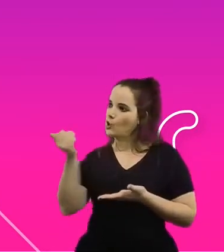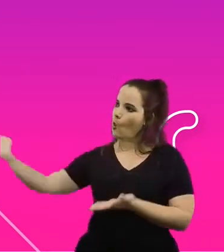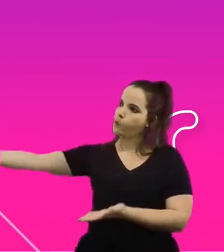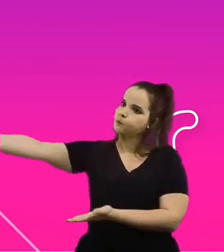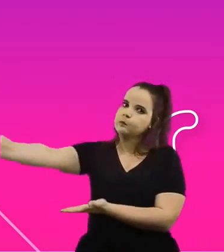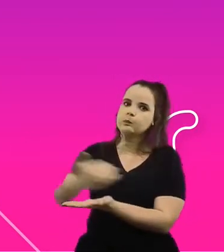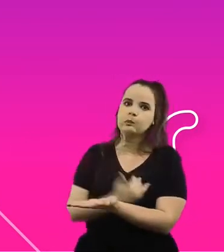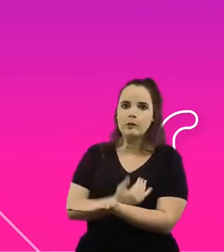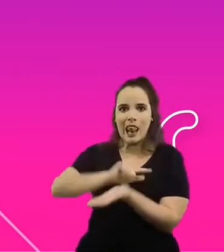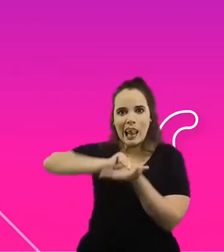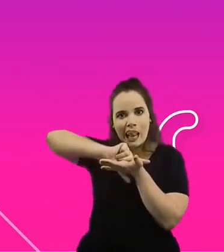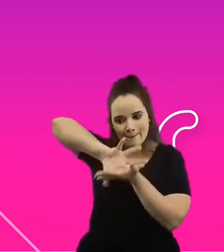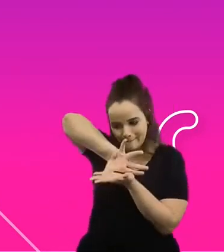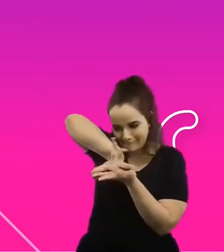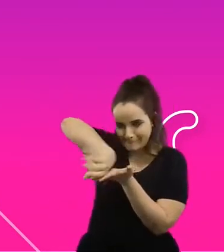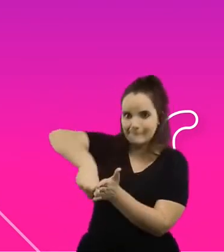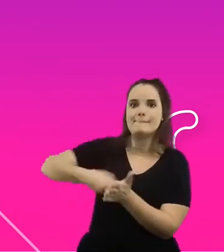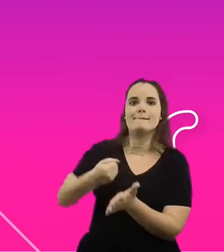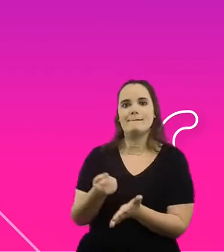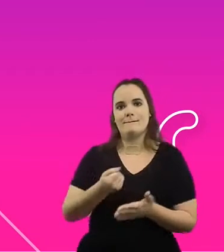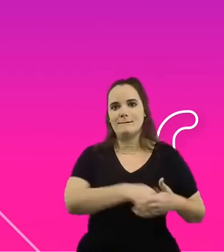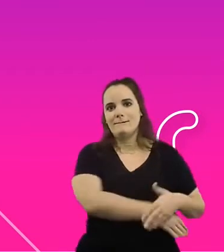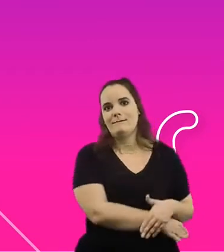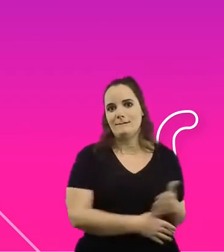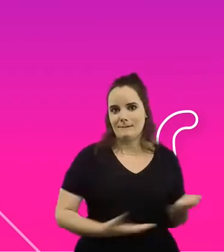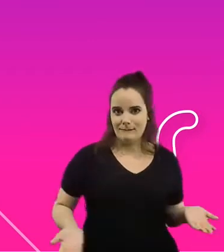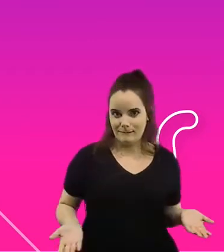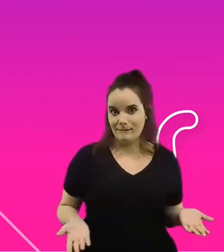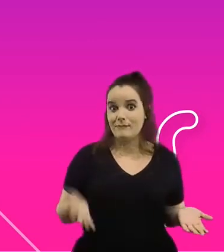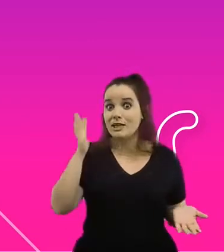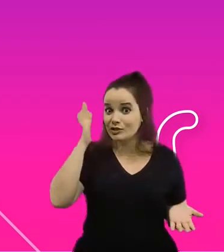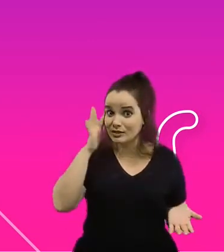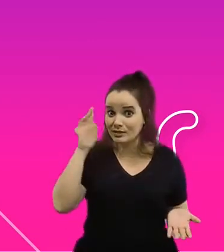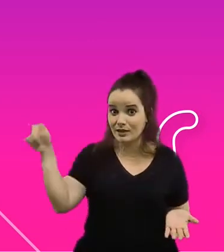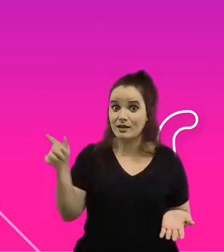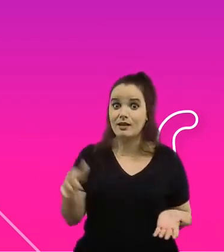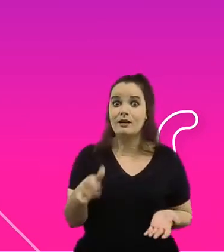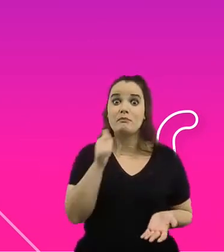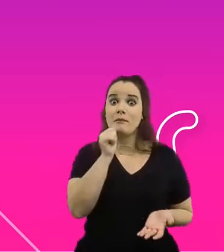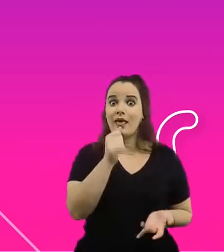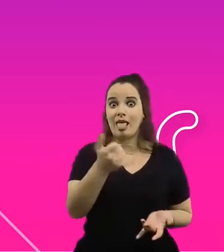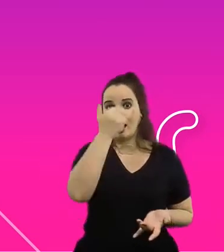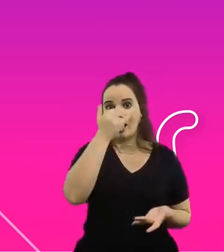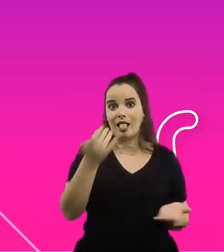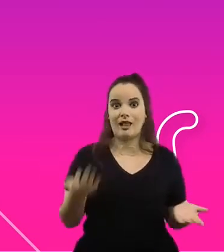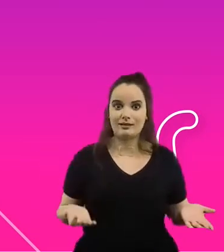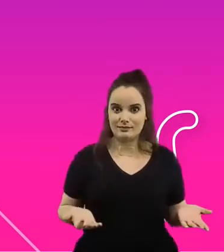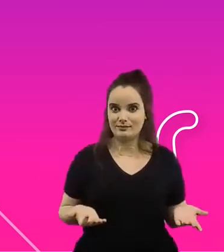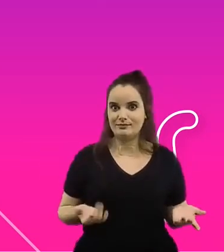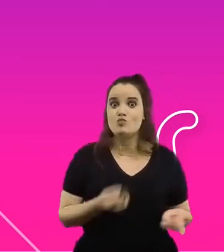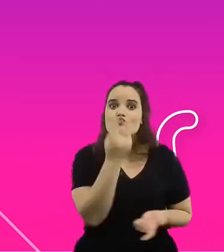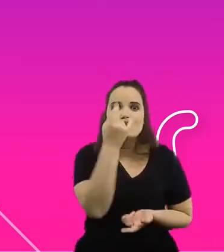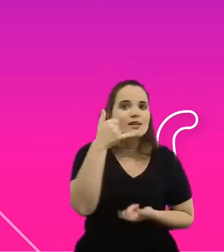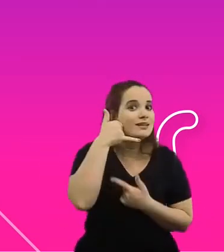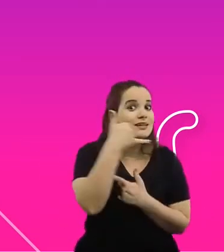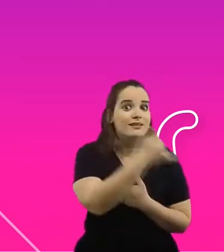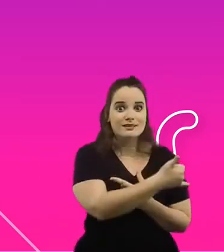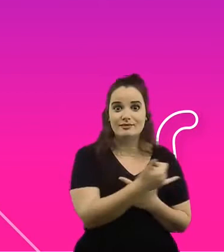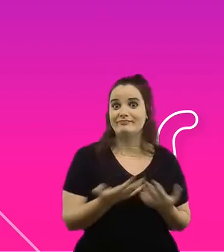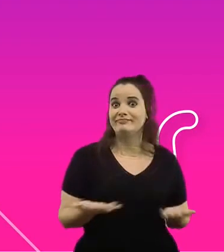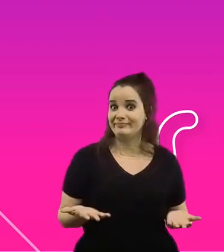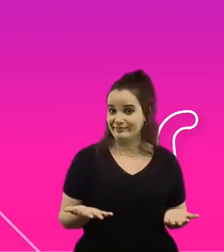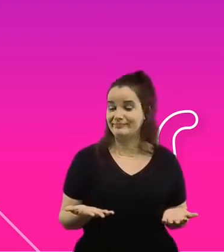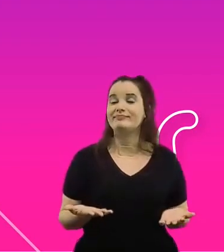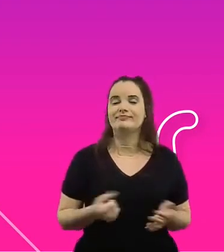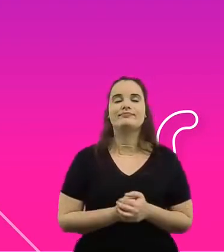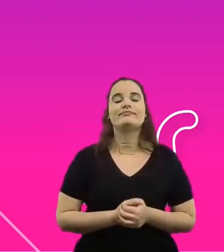né? Então, ela podia ter perdido tudo ali, simplesmente naquela ligação, né? Mesma coisa